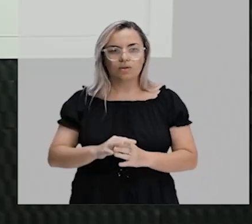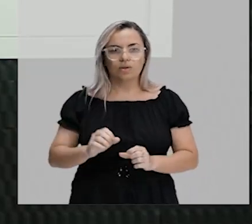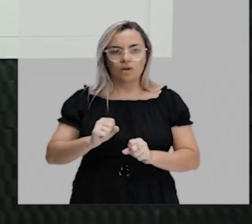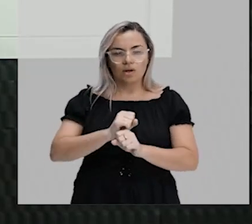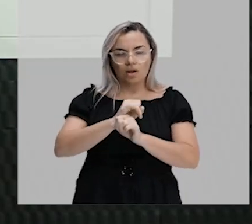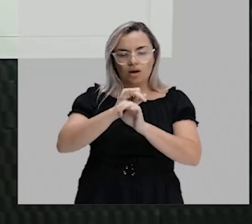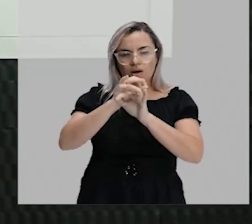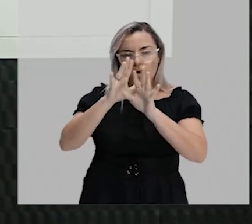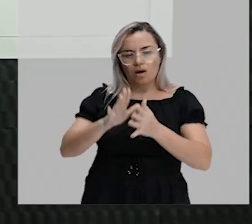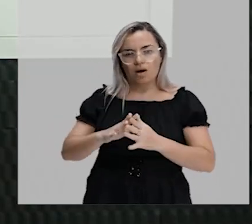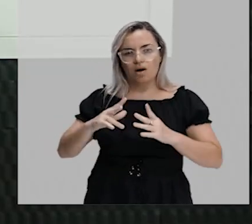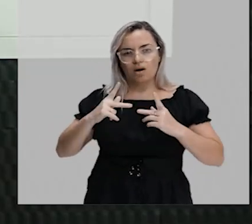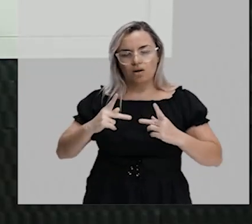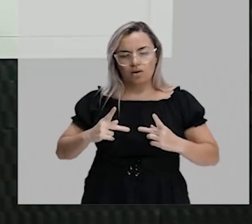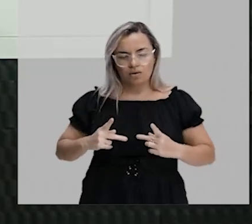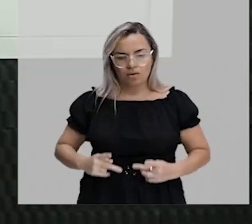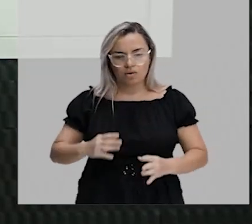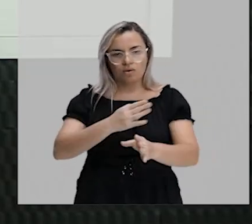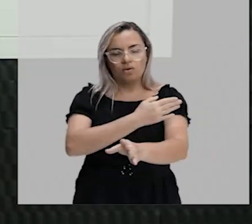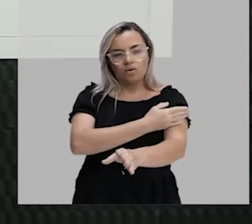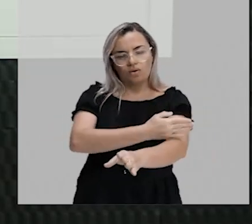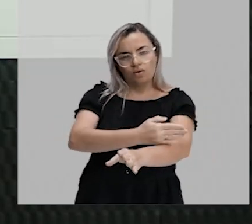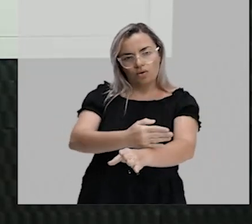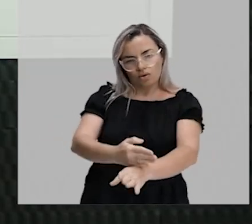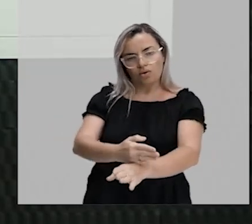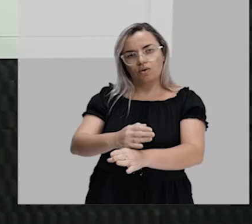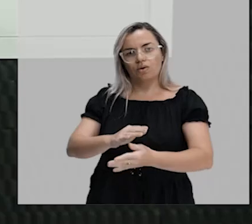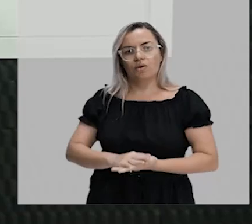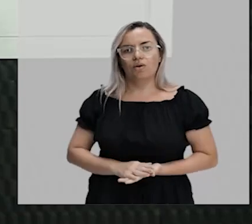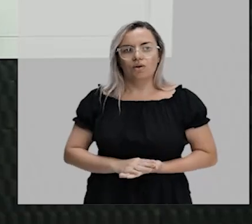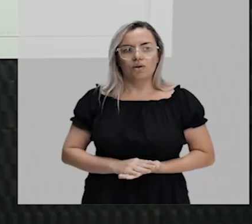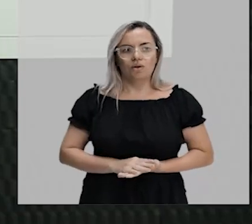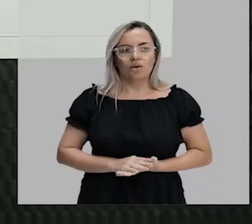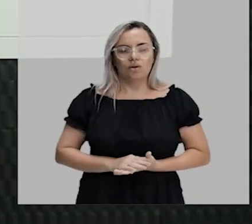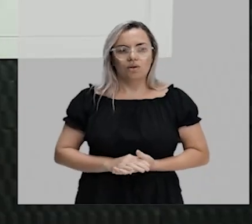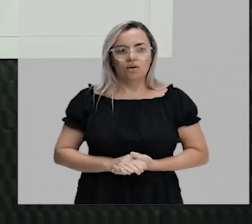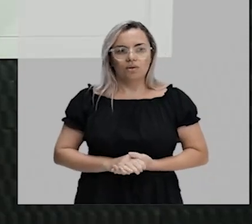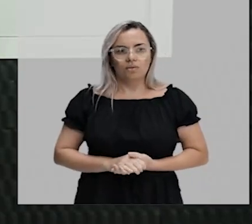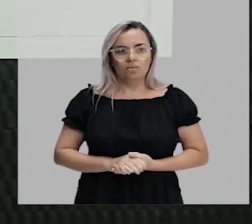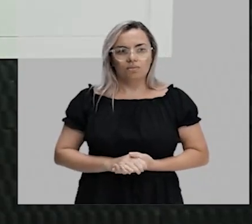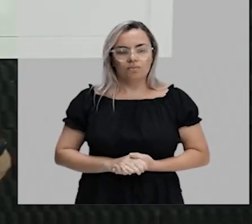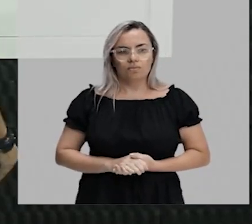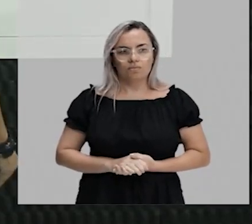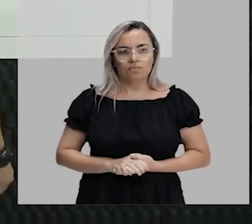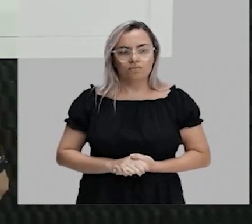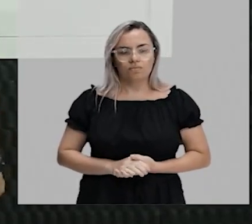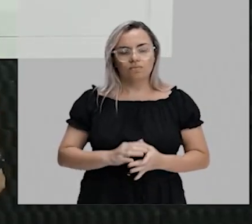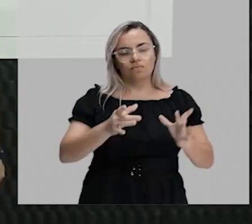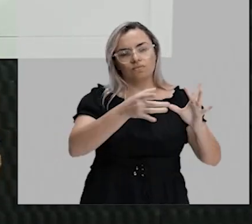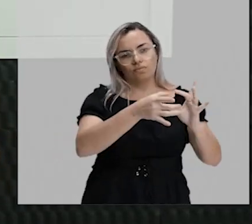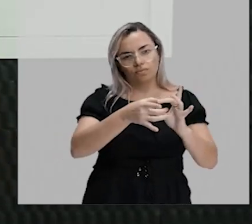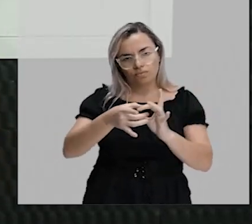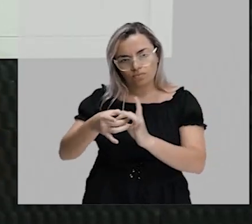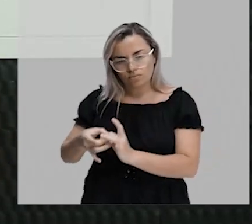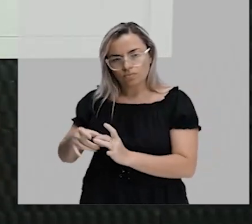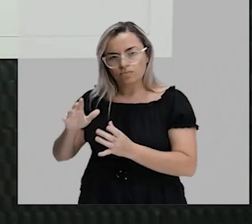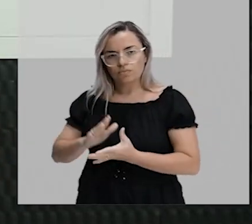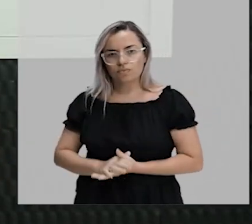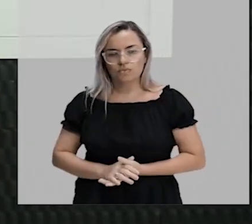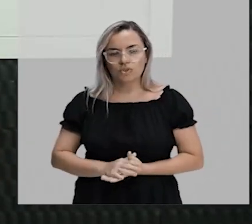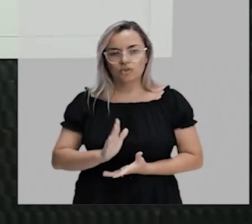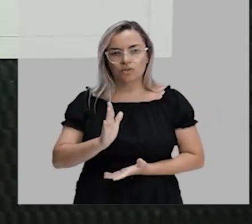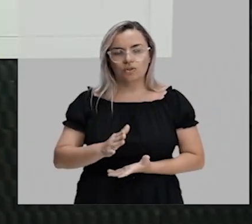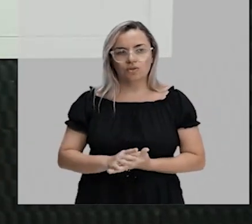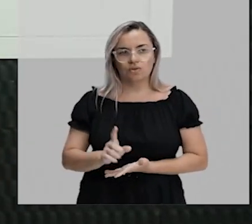humano. Tá? Veja que legal, dá para fazer muito isso, dá para levar isso em conta. E o contexto aqui já não é